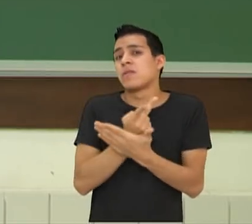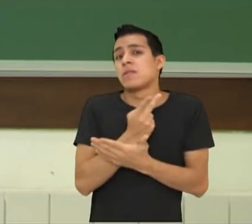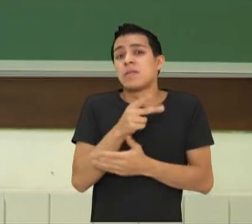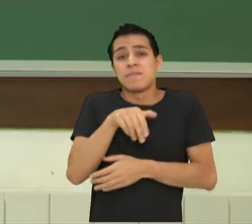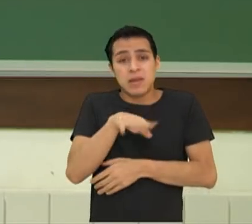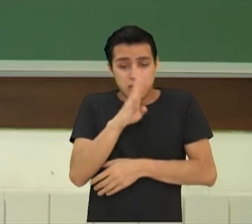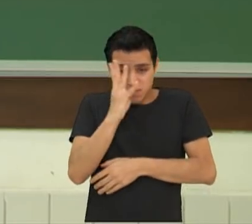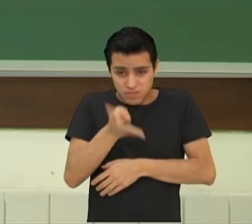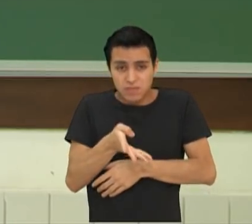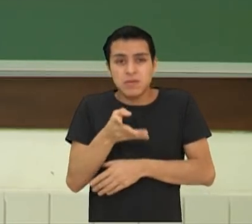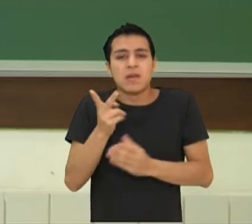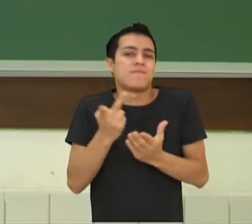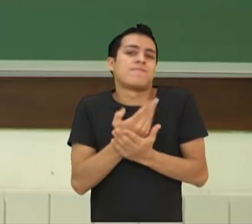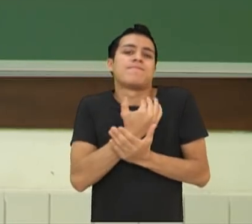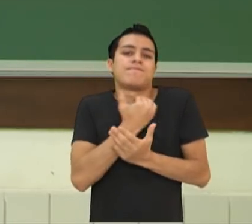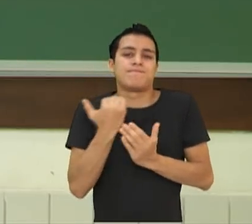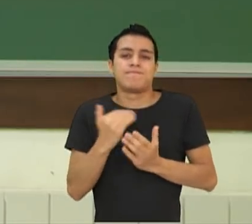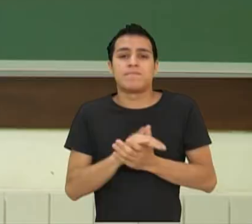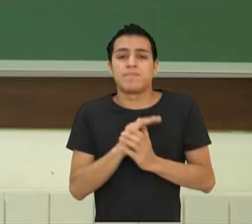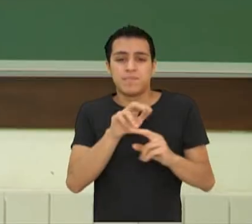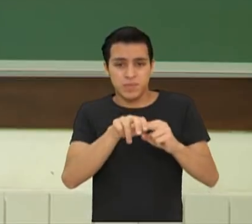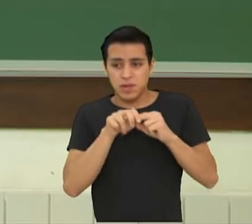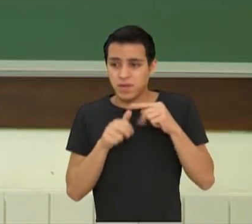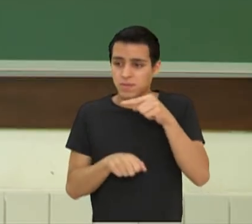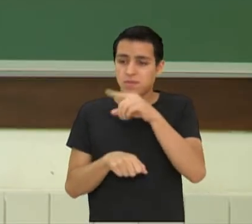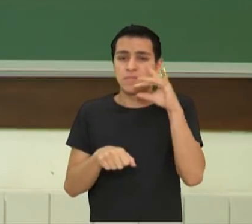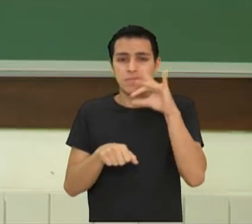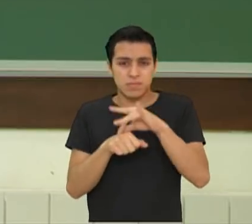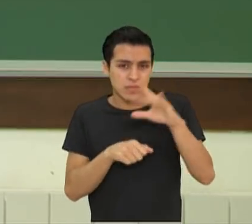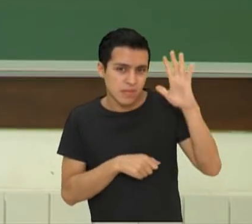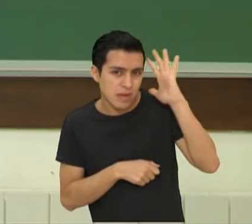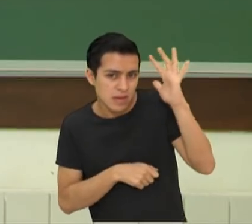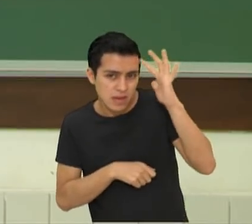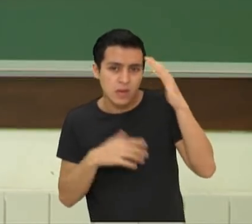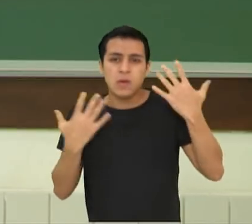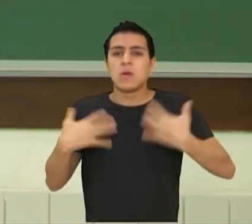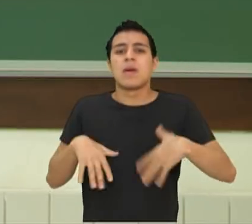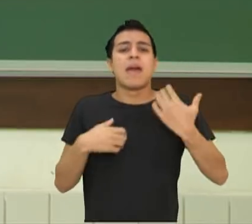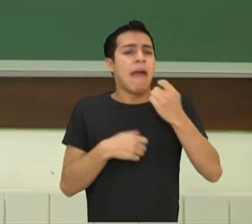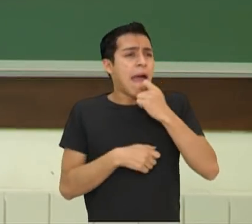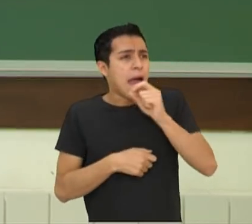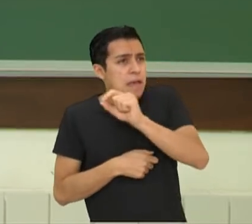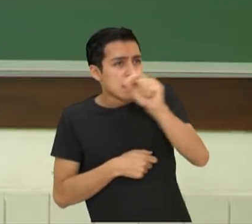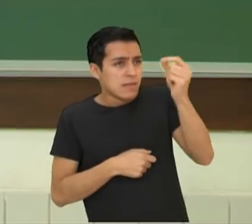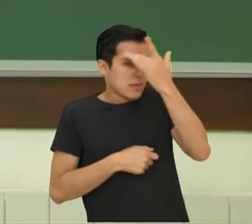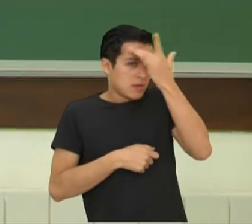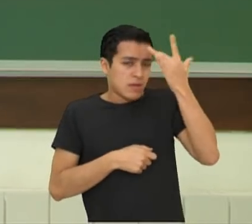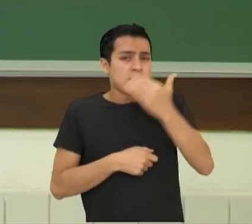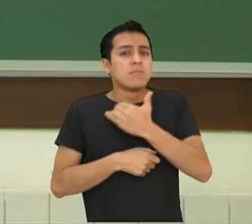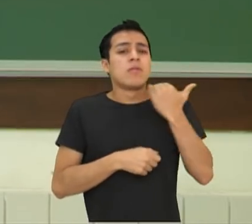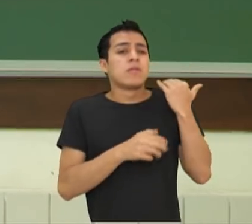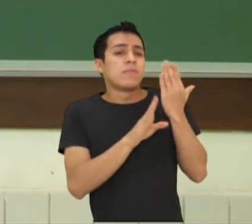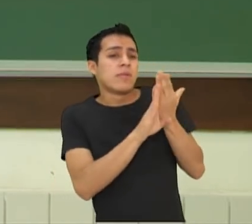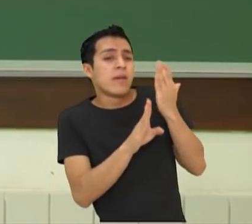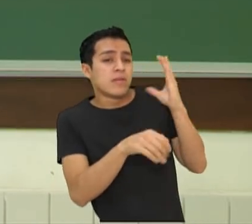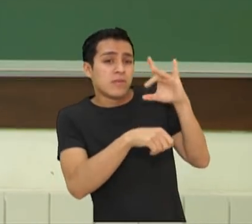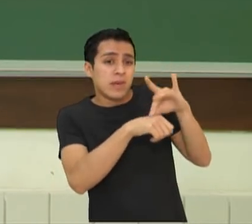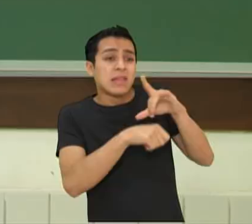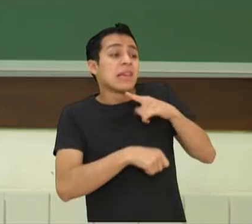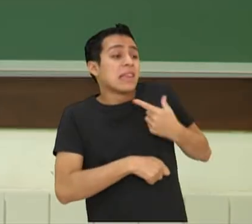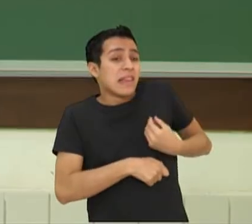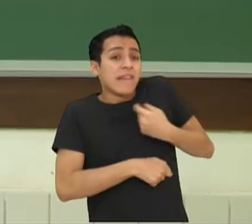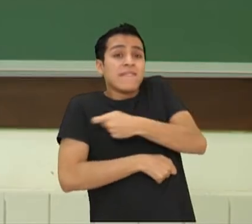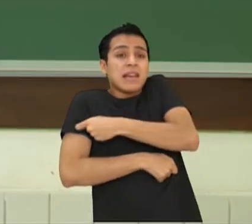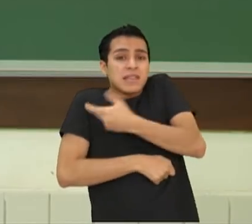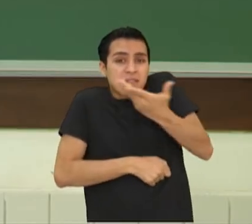de 4 mil morrem por conta dessa doença. Pensa, pessoal, ainda existem gente morrendo por conta de uma doença que tem